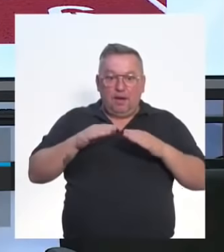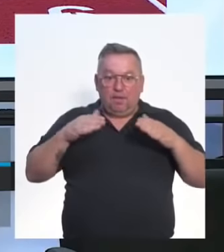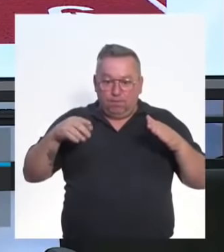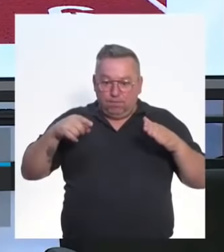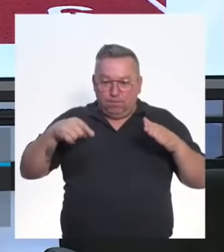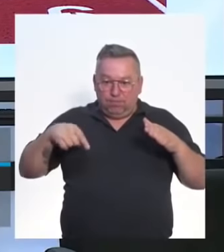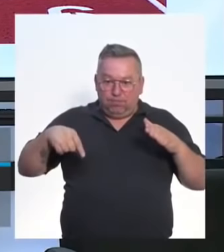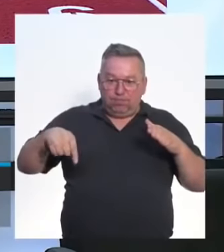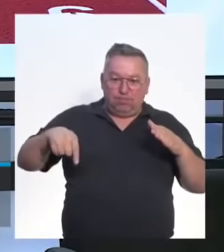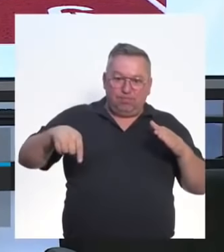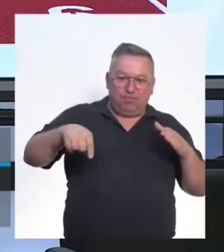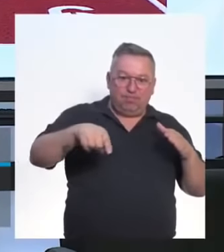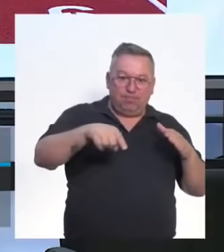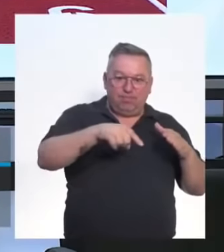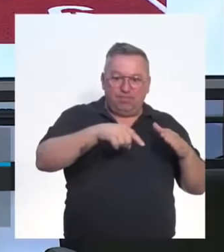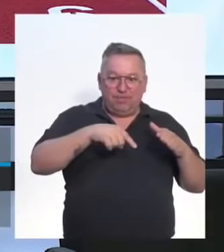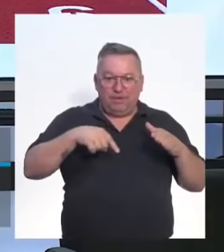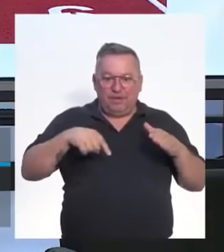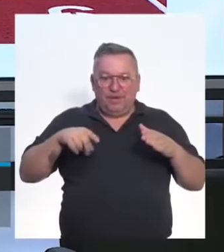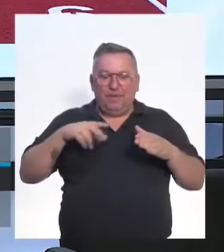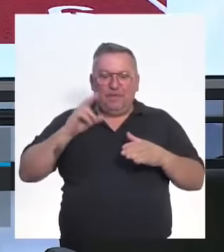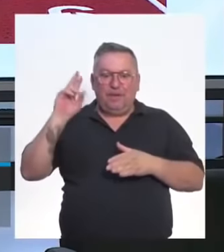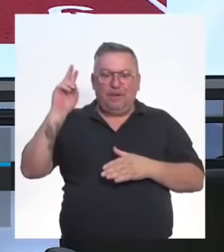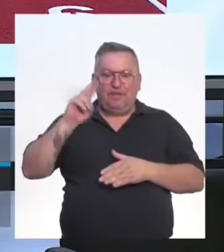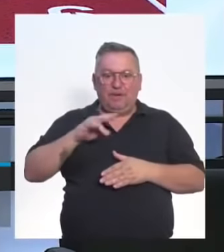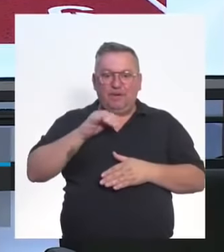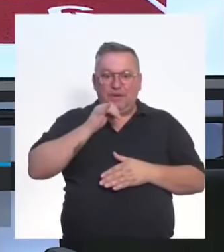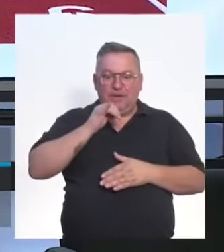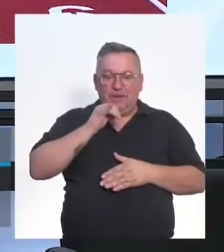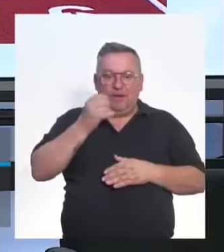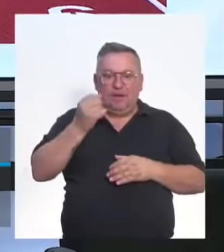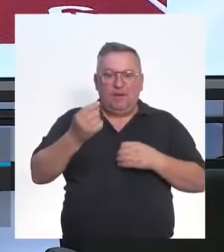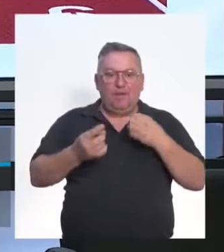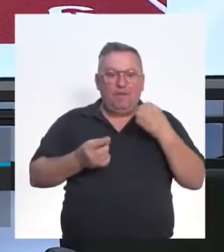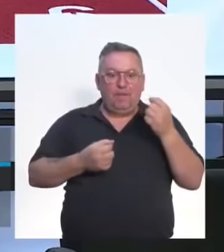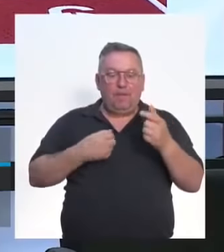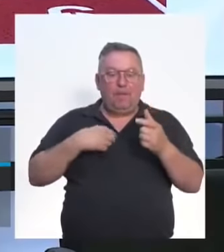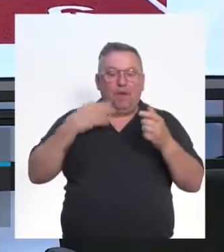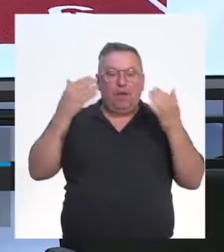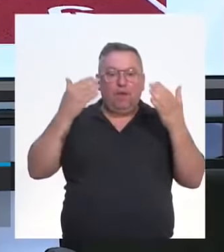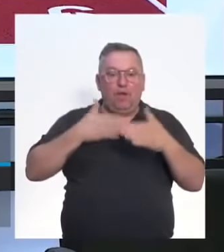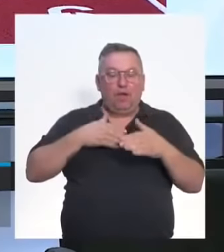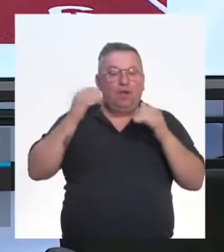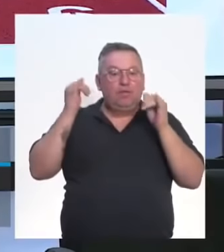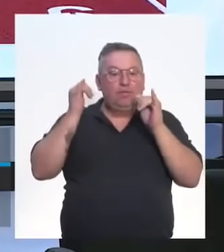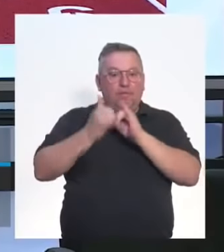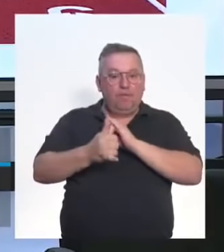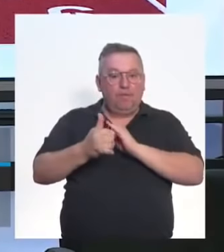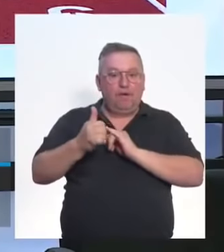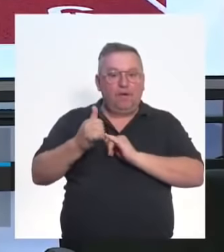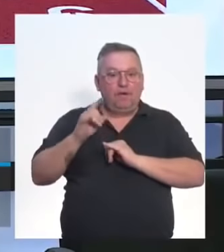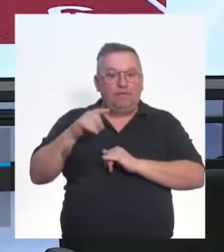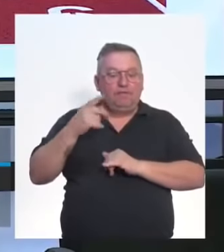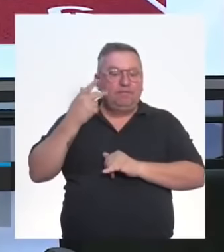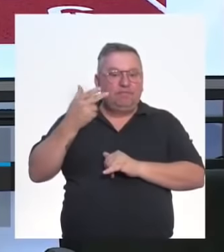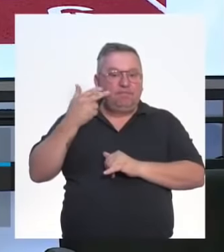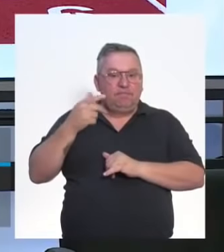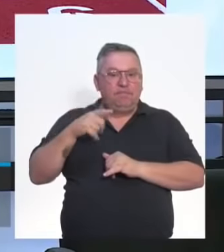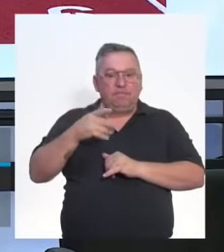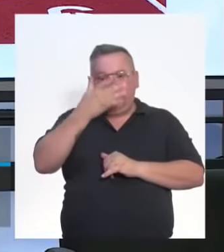adiante na pista. Já perceberam isso aí? Já assistiram alguma prova de atletismo? É bastante comum.